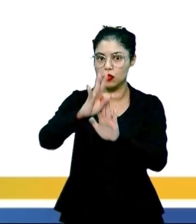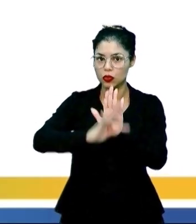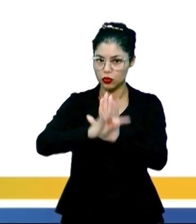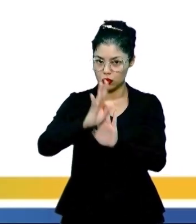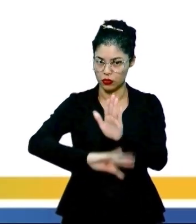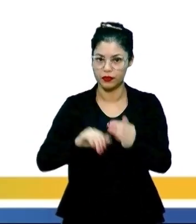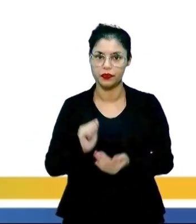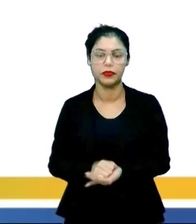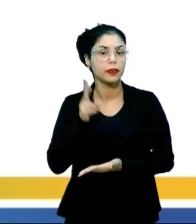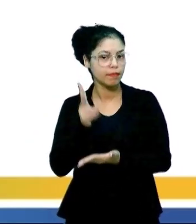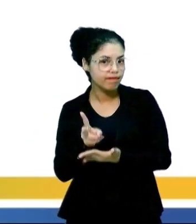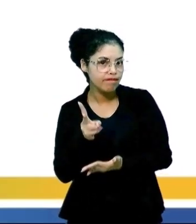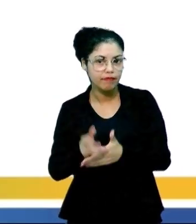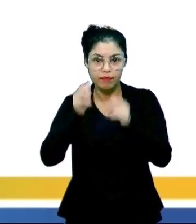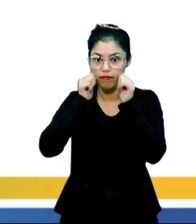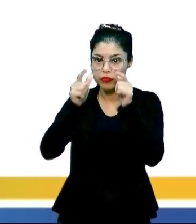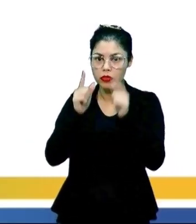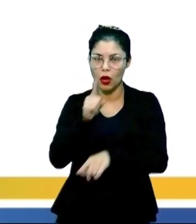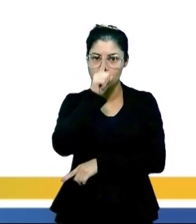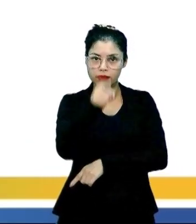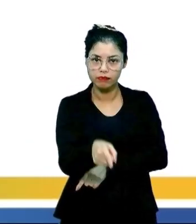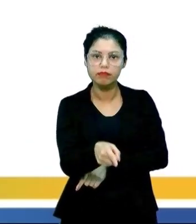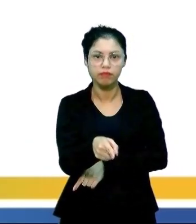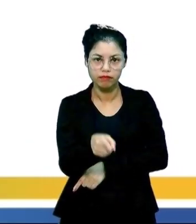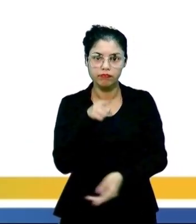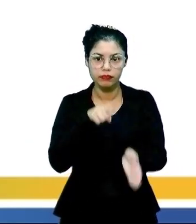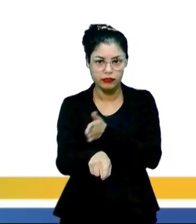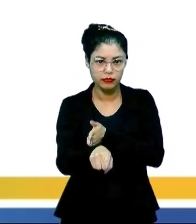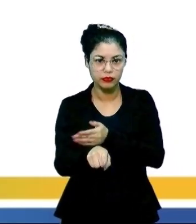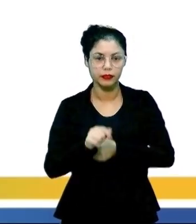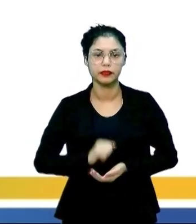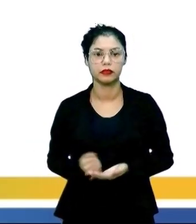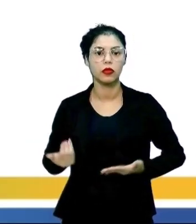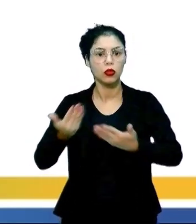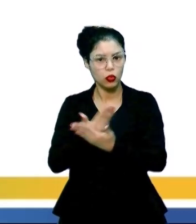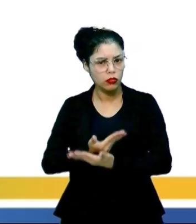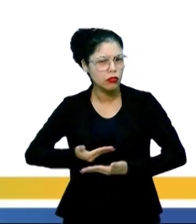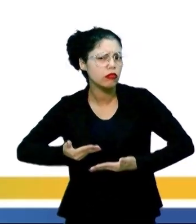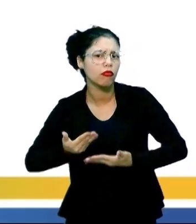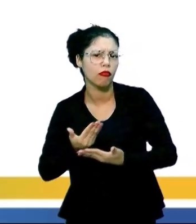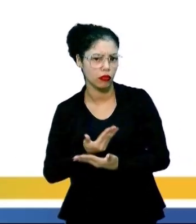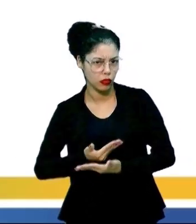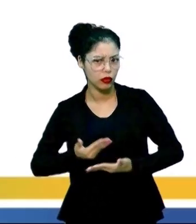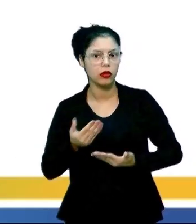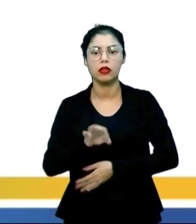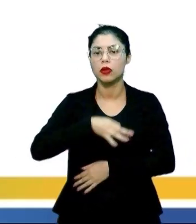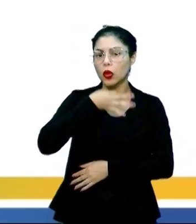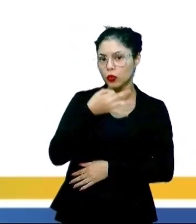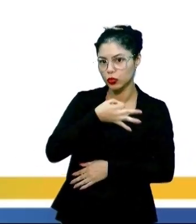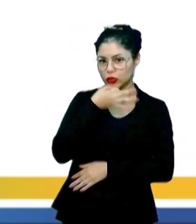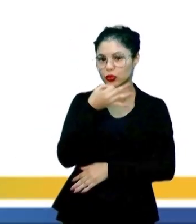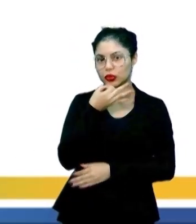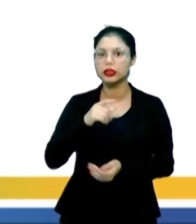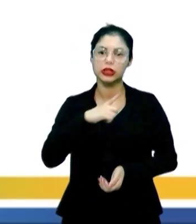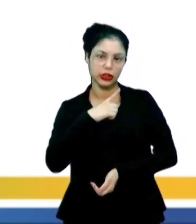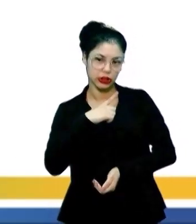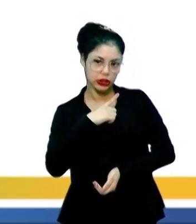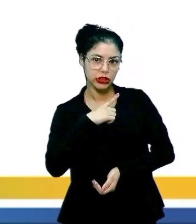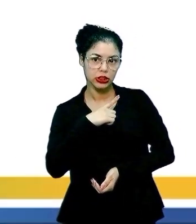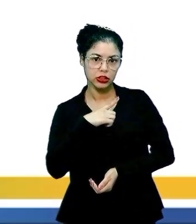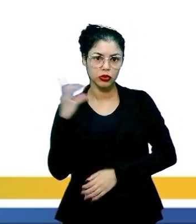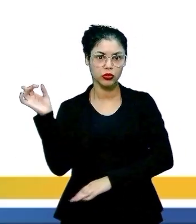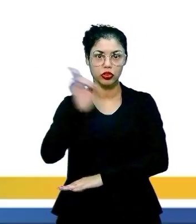com o texto. Esteja atento ao comando da questão. Cuide e cuidado também, com as opções